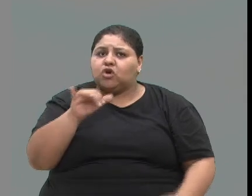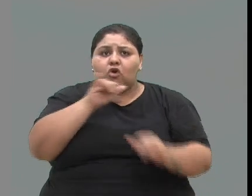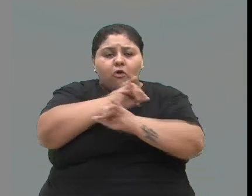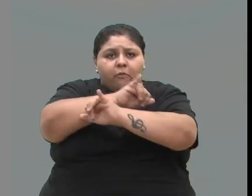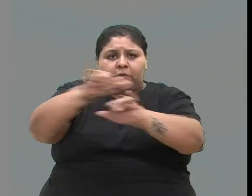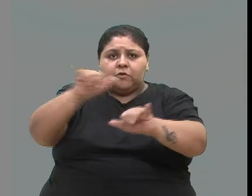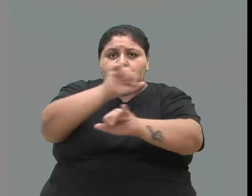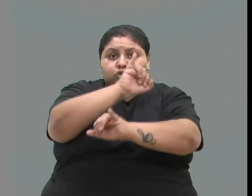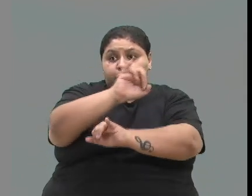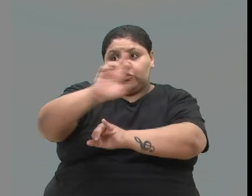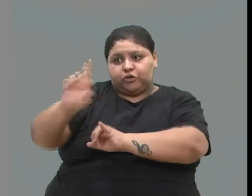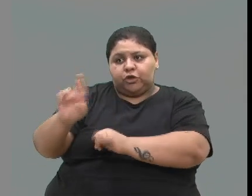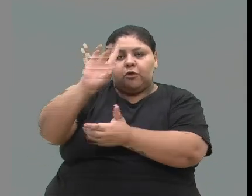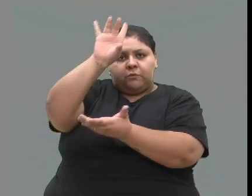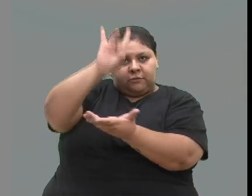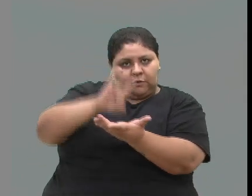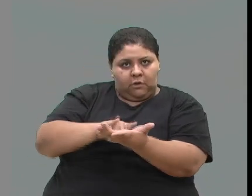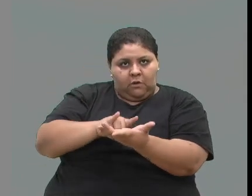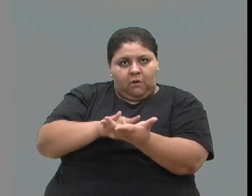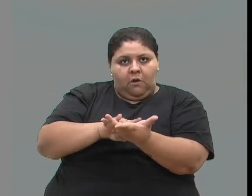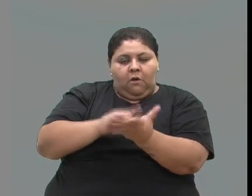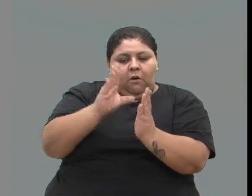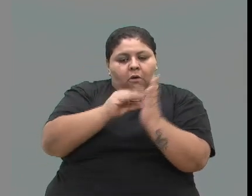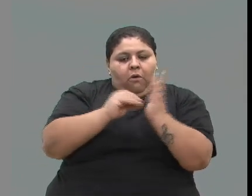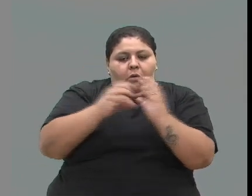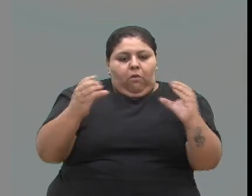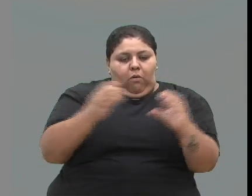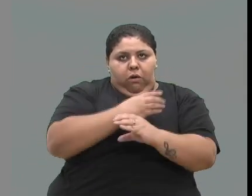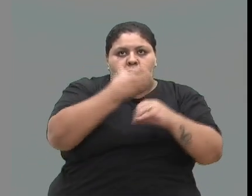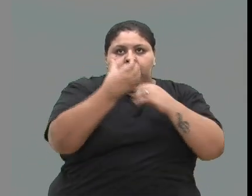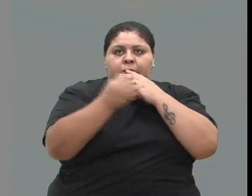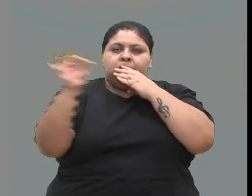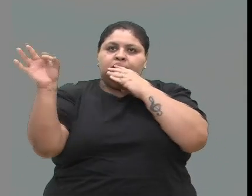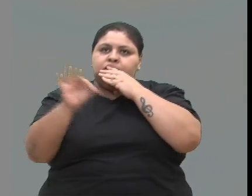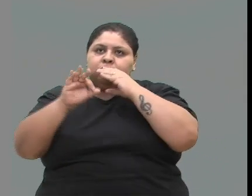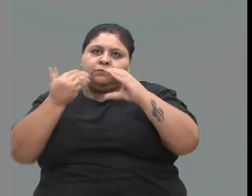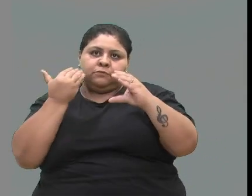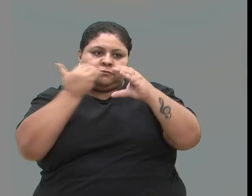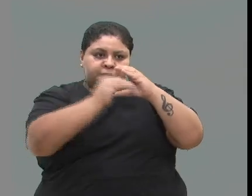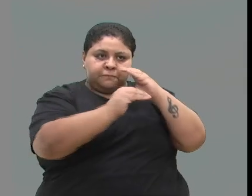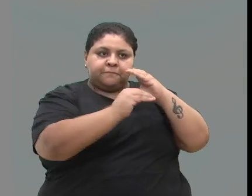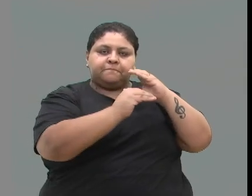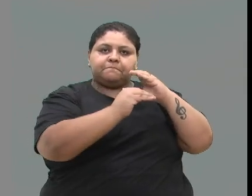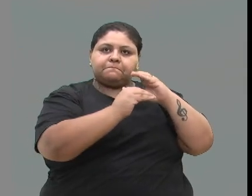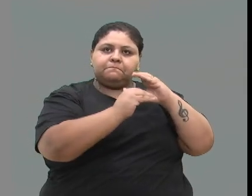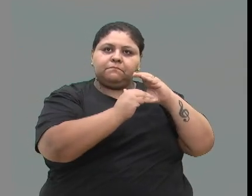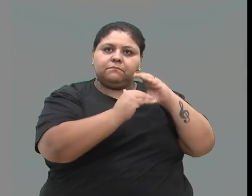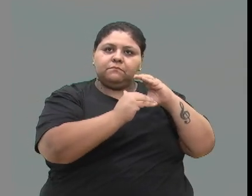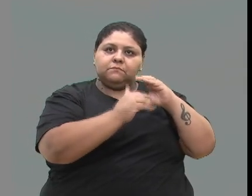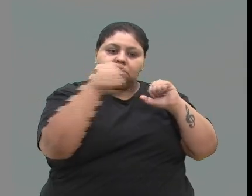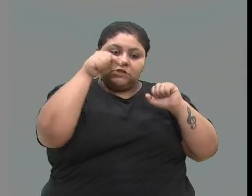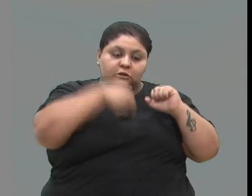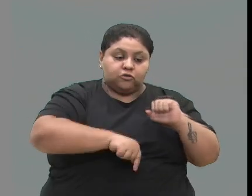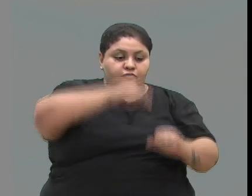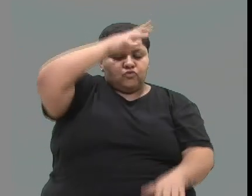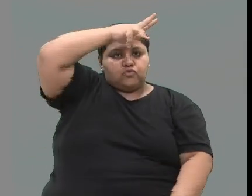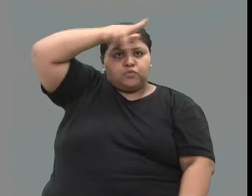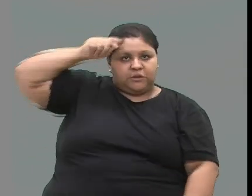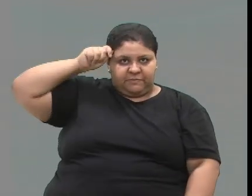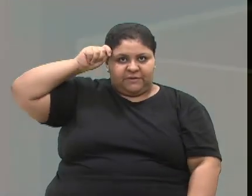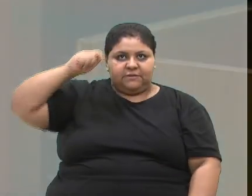sua declaração, pelo modelo completo, que até 6% do valor deve ser destinado aos fundos